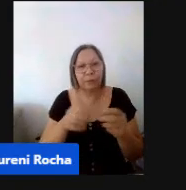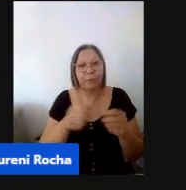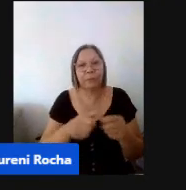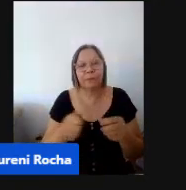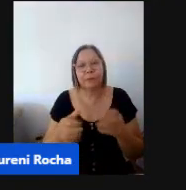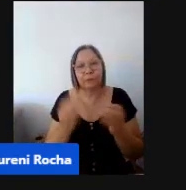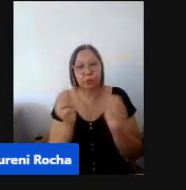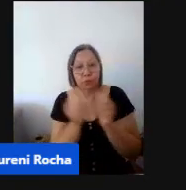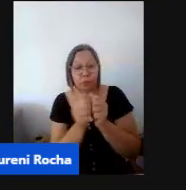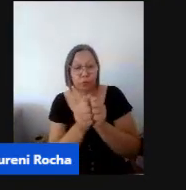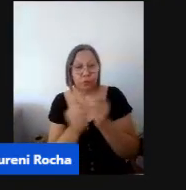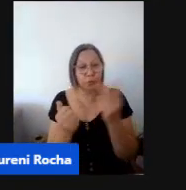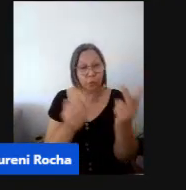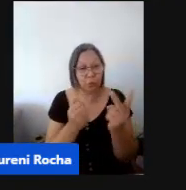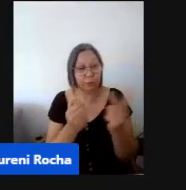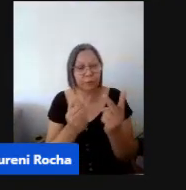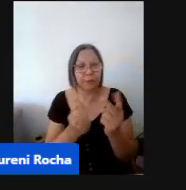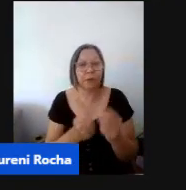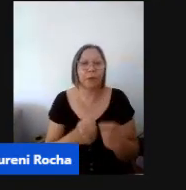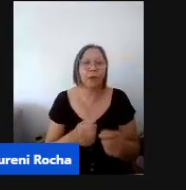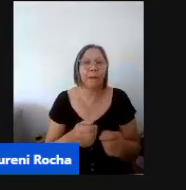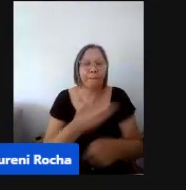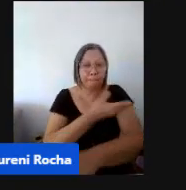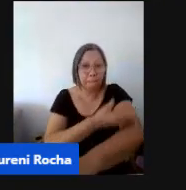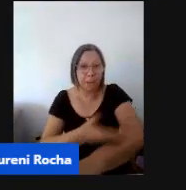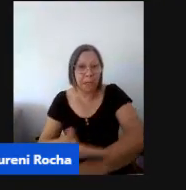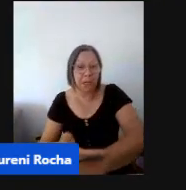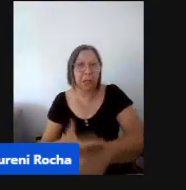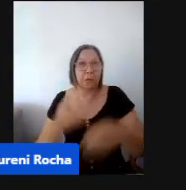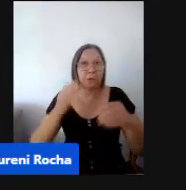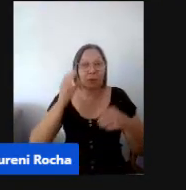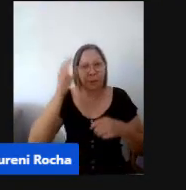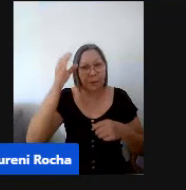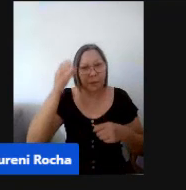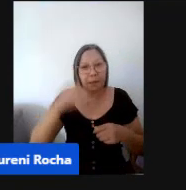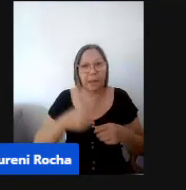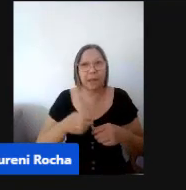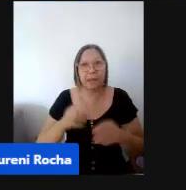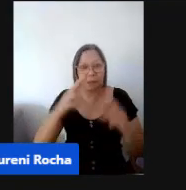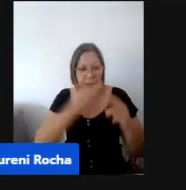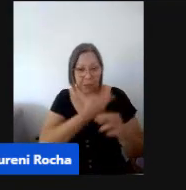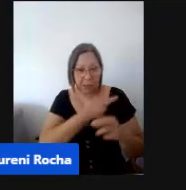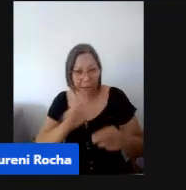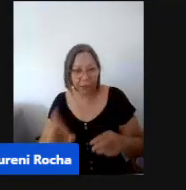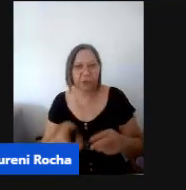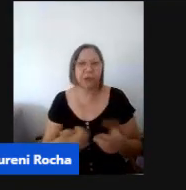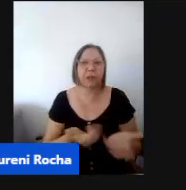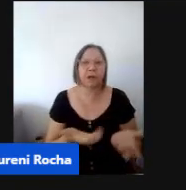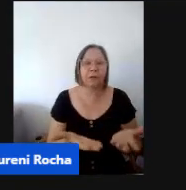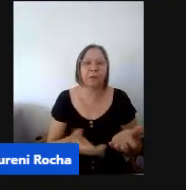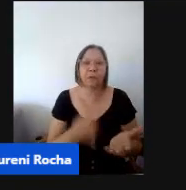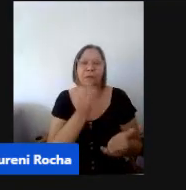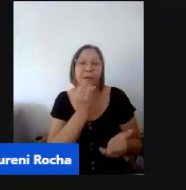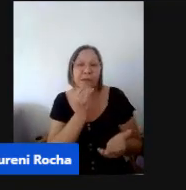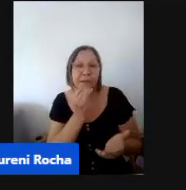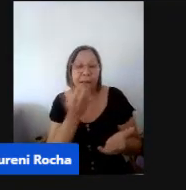poderia continuar magro, provavelmente, crossfiteiro, enfim, dando exemplos desse